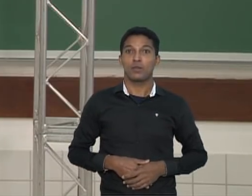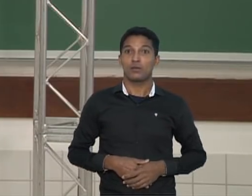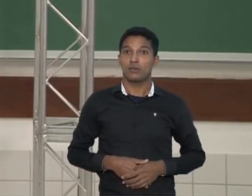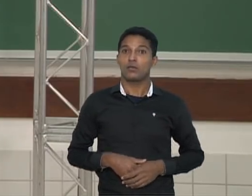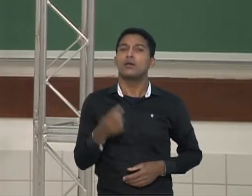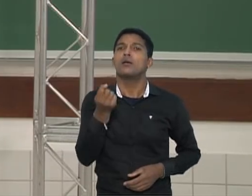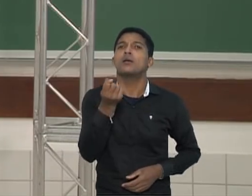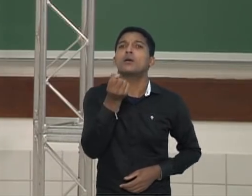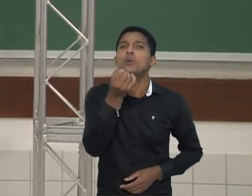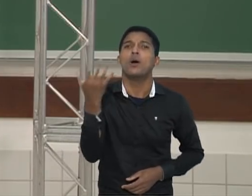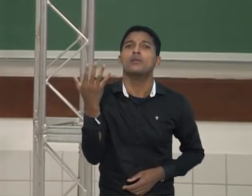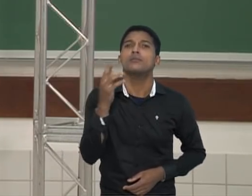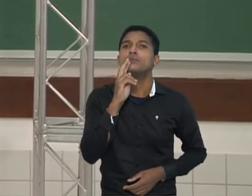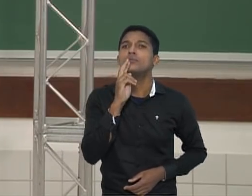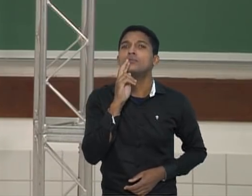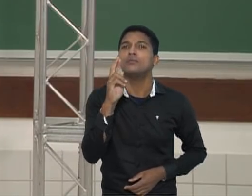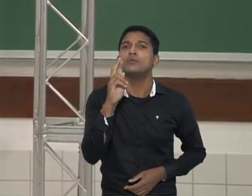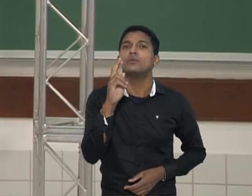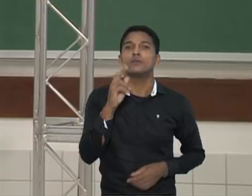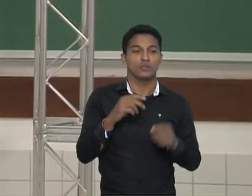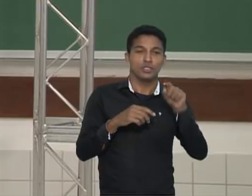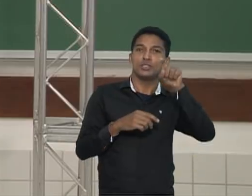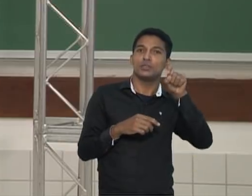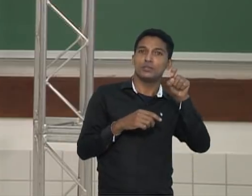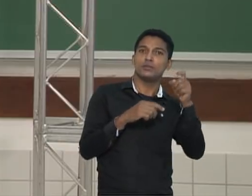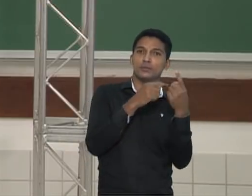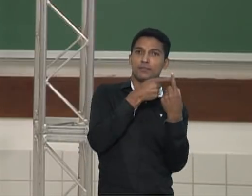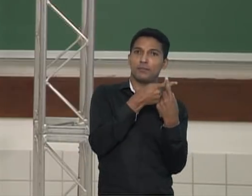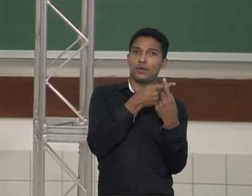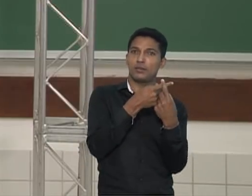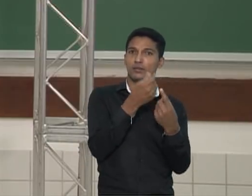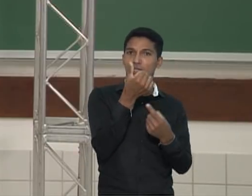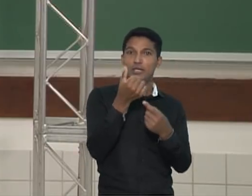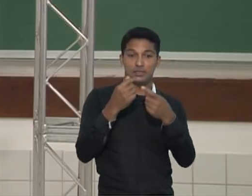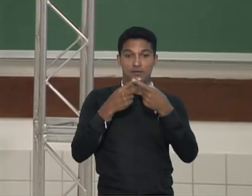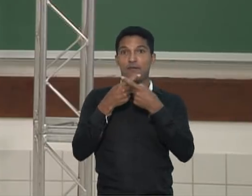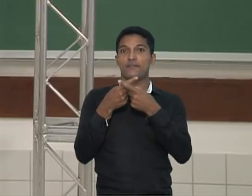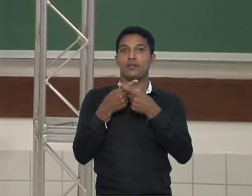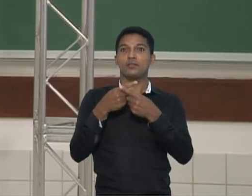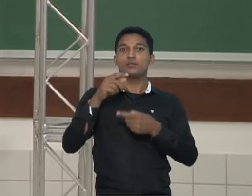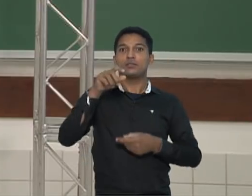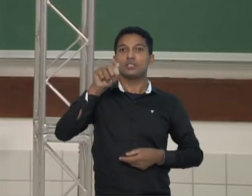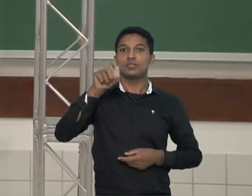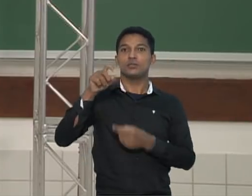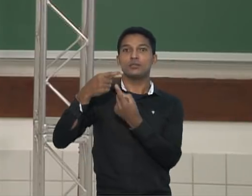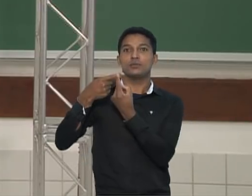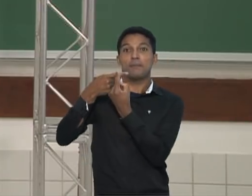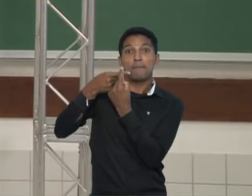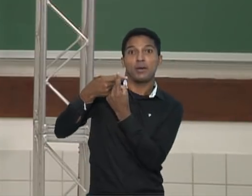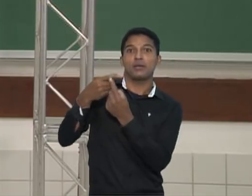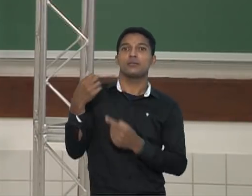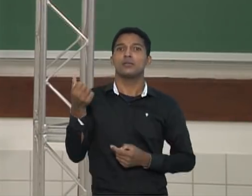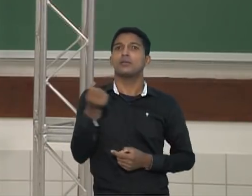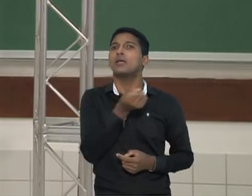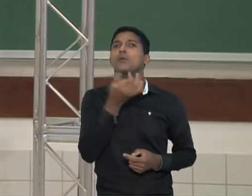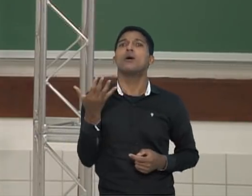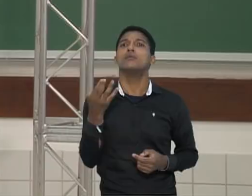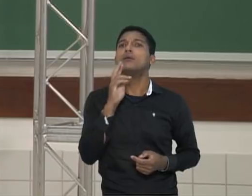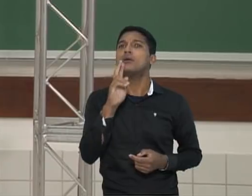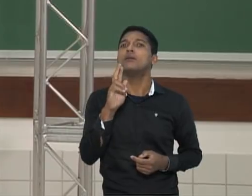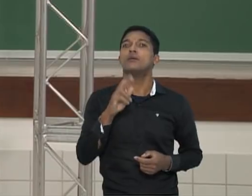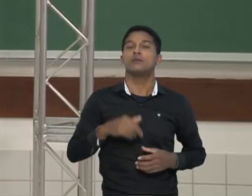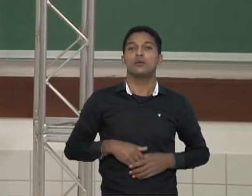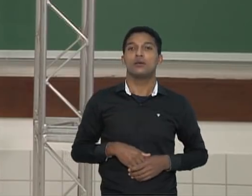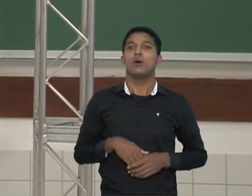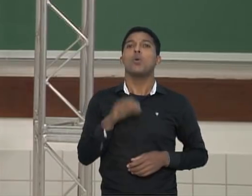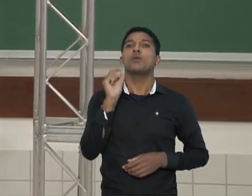quanto que vai dar esse produto de x mais 6 vezes x mais 6 vezes x mais 6. Tá bom? Propriedade distributiva, o